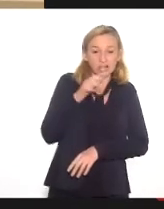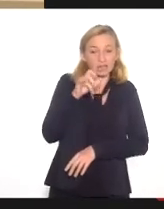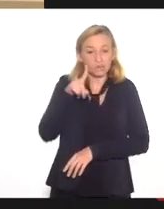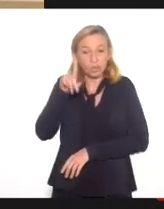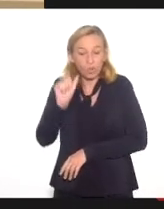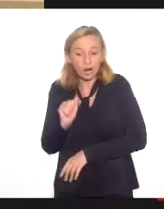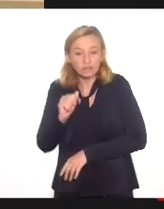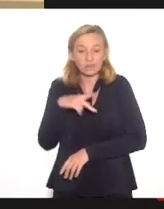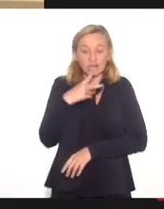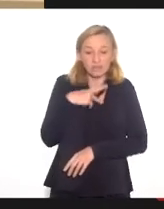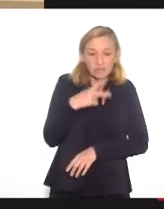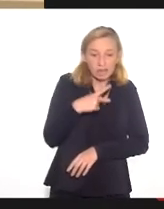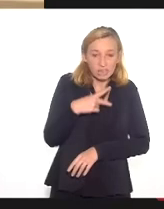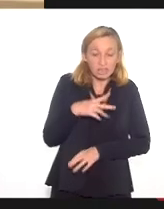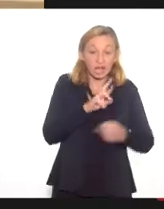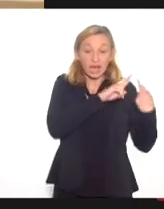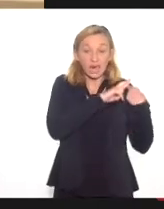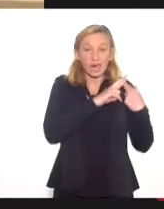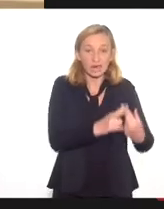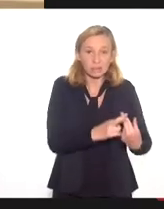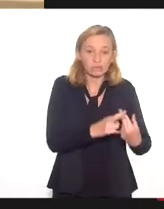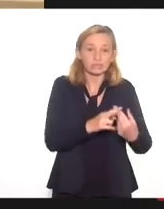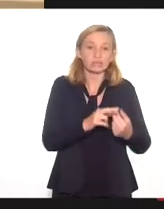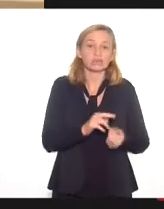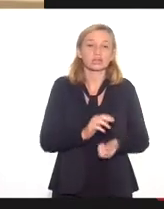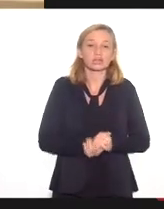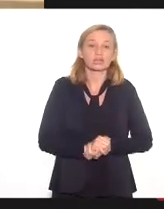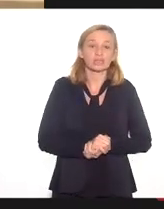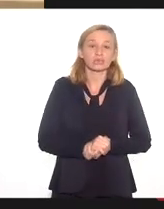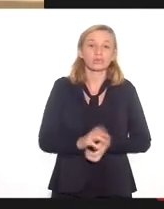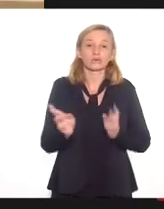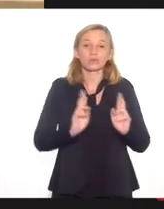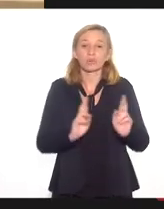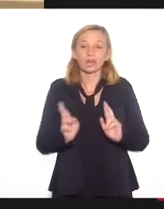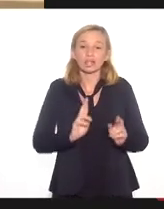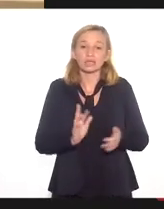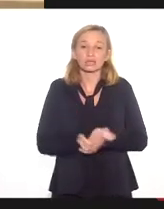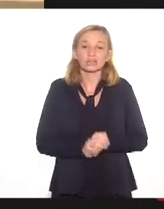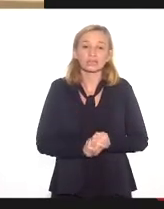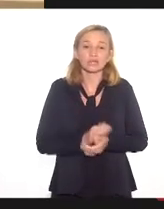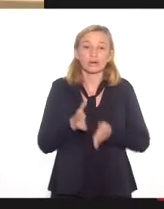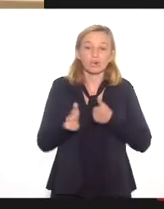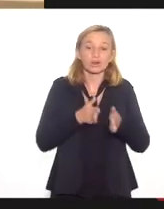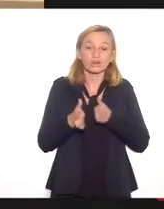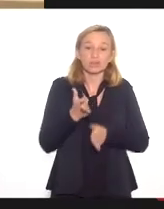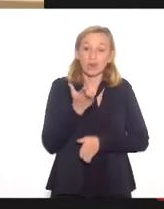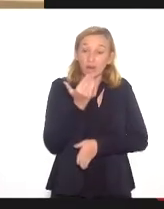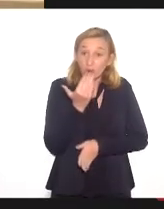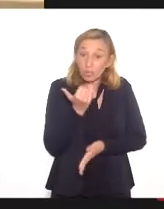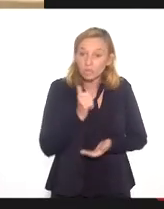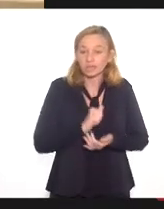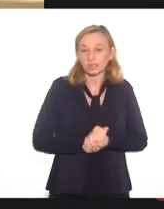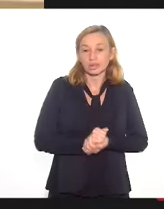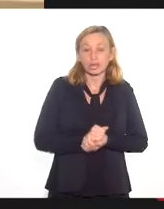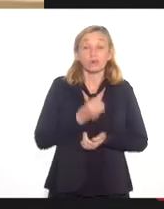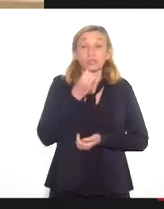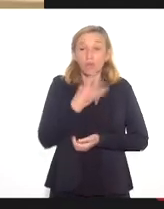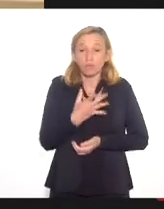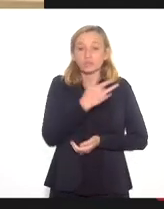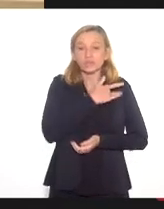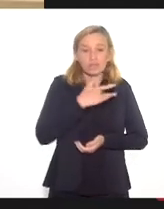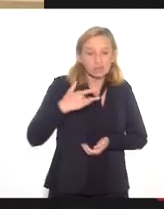traz a responsabilidade né com relação ao acesso ao alimento bom